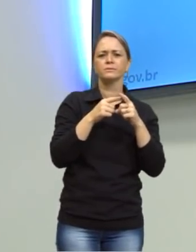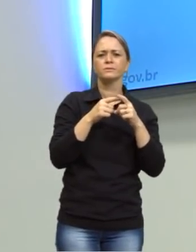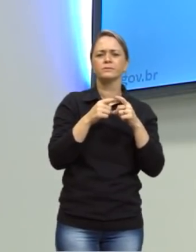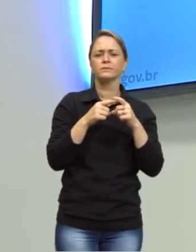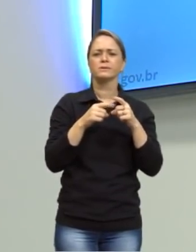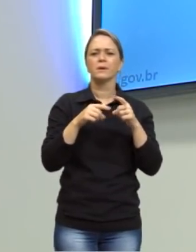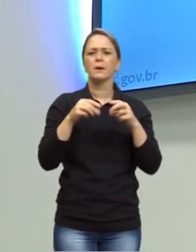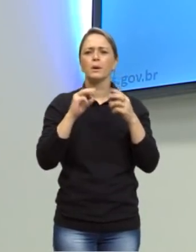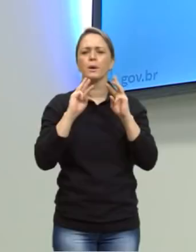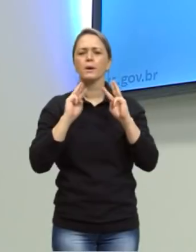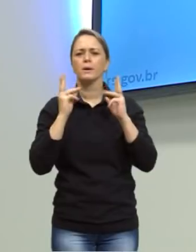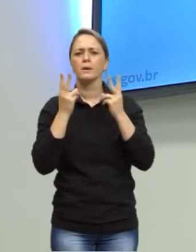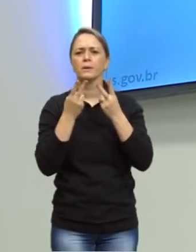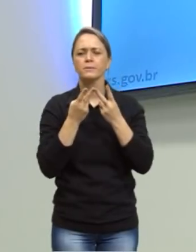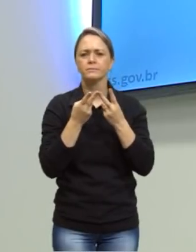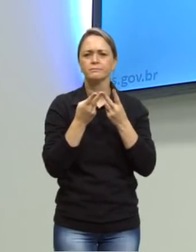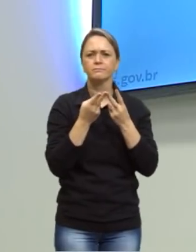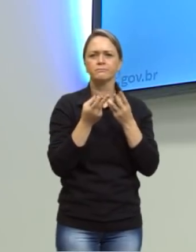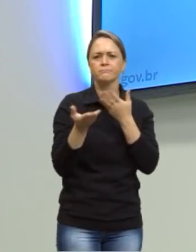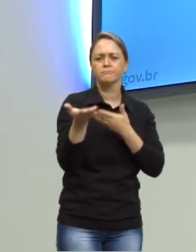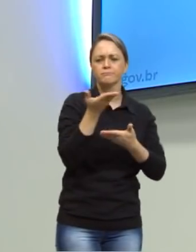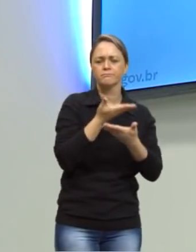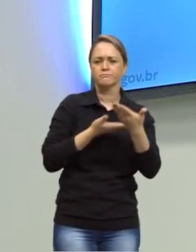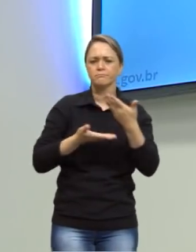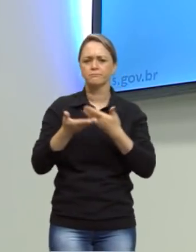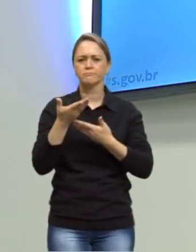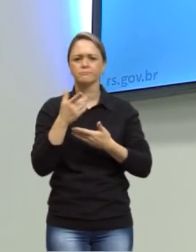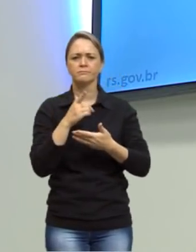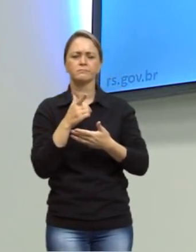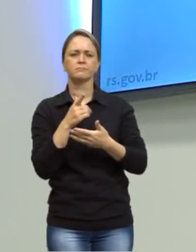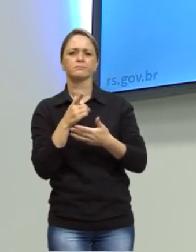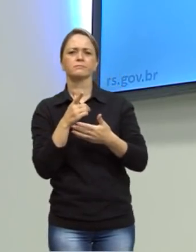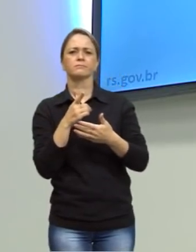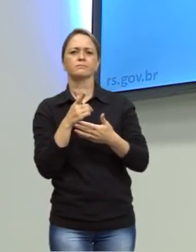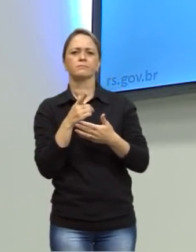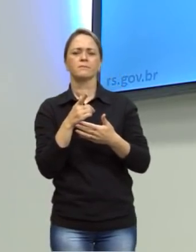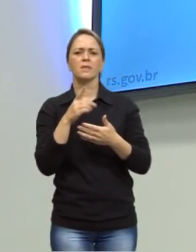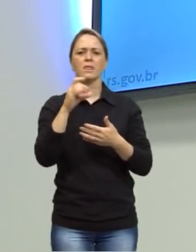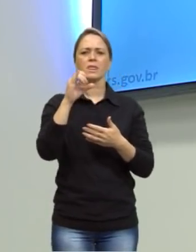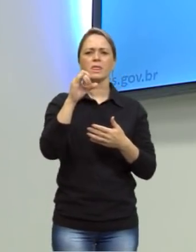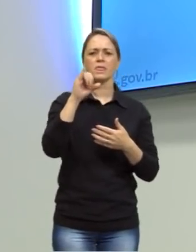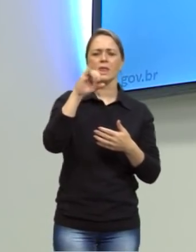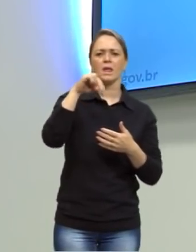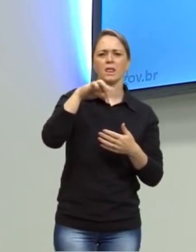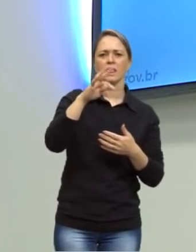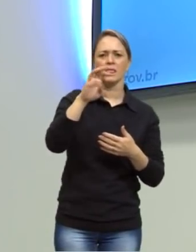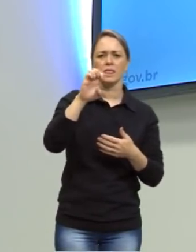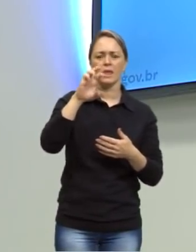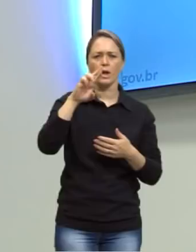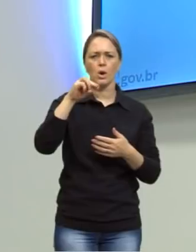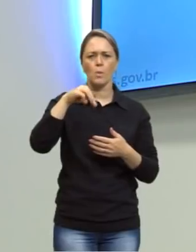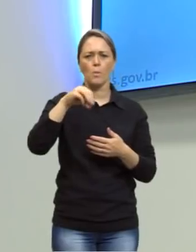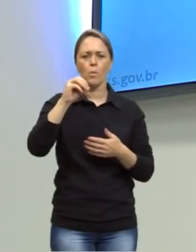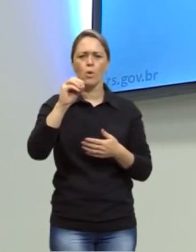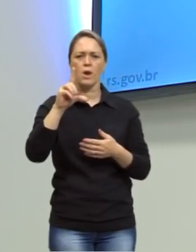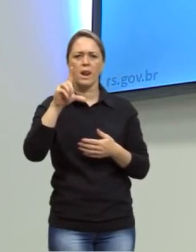isso são interações intermoleculares se a molécula é muito presa ela tem uma força muito forte de integração